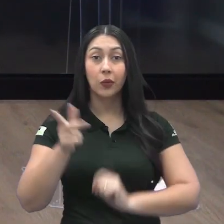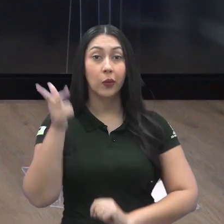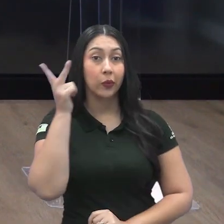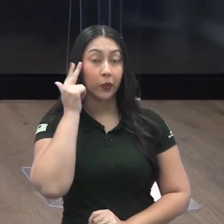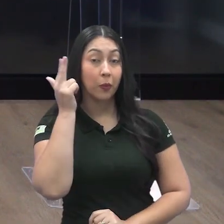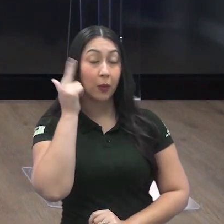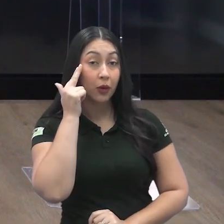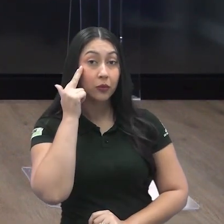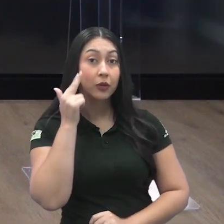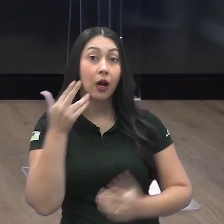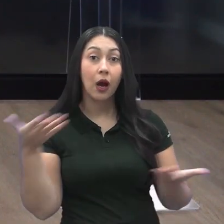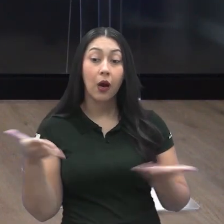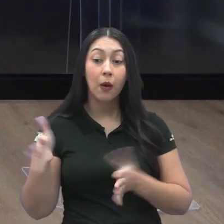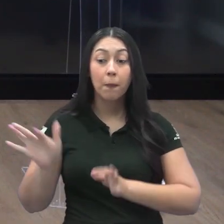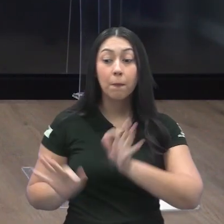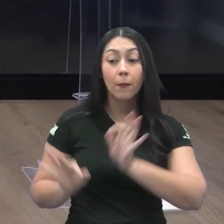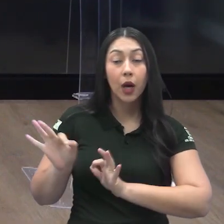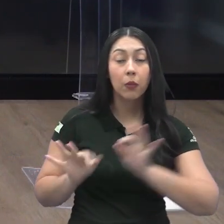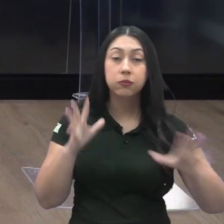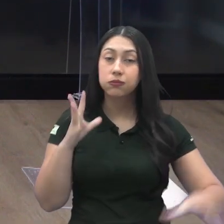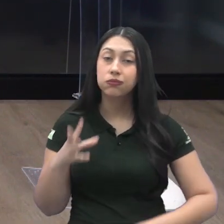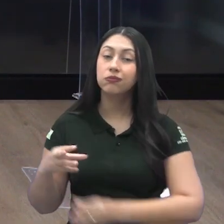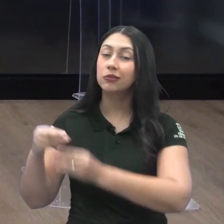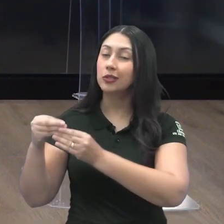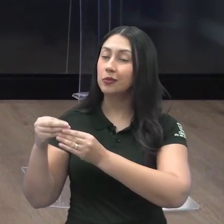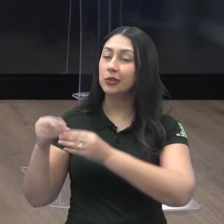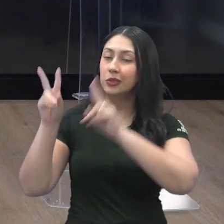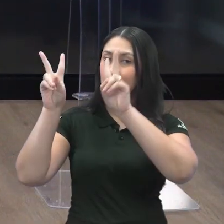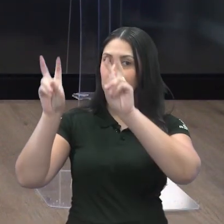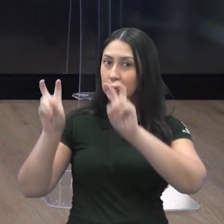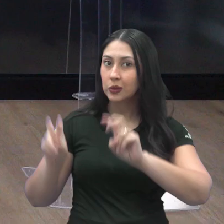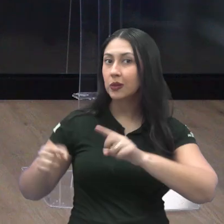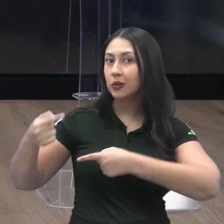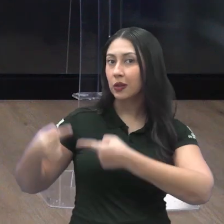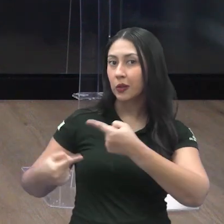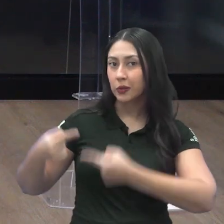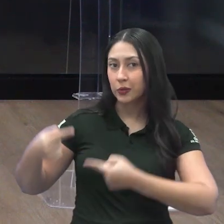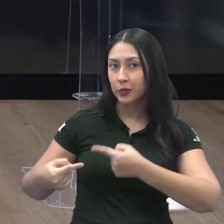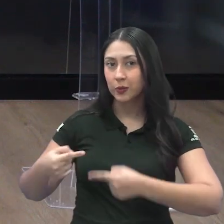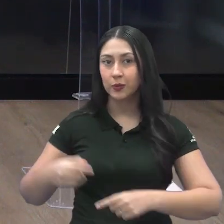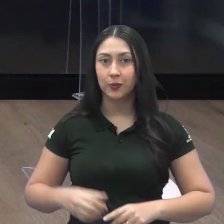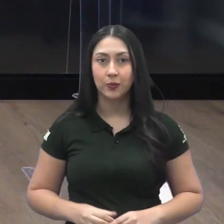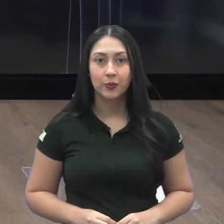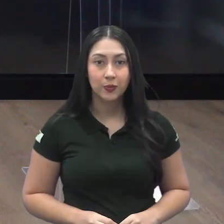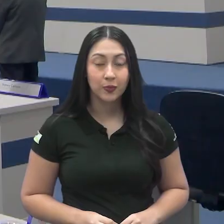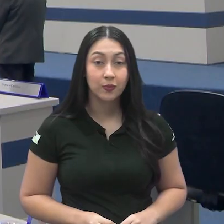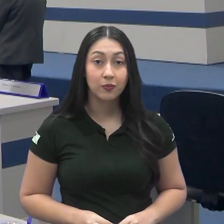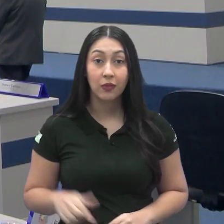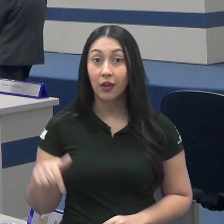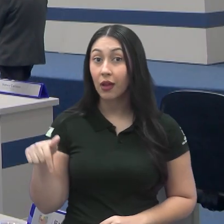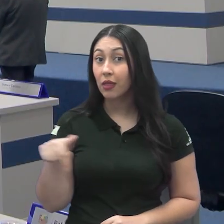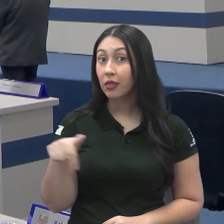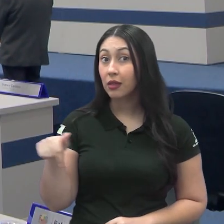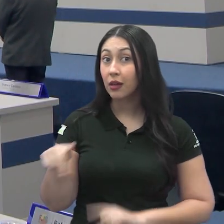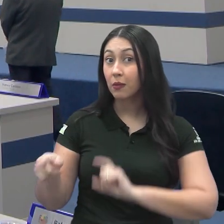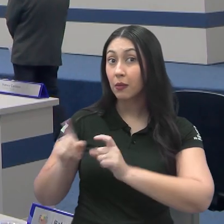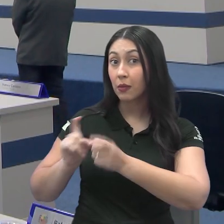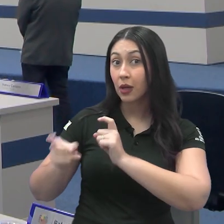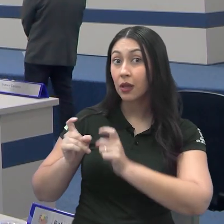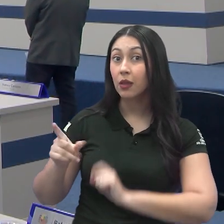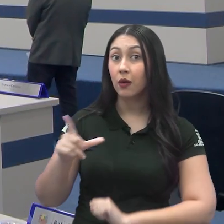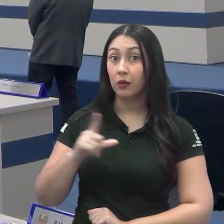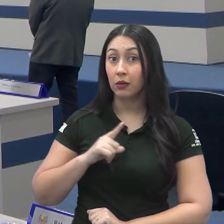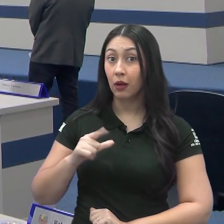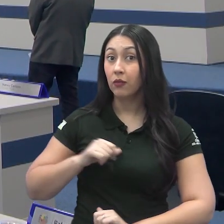ordinária do ano. Preparamos um balanço para você conferir os assuntos que foram debatidos em plenário. A 7ª sessão do